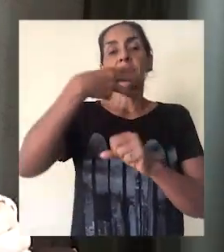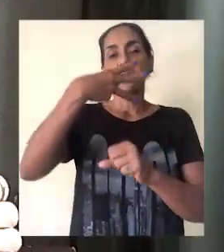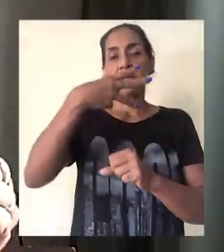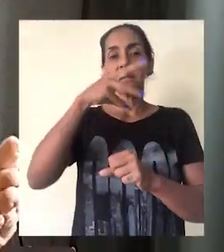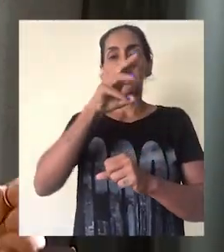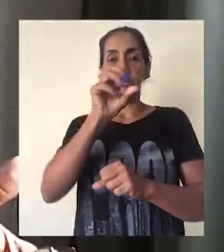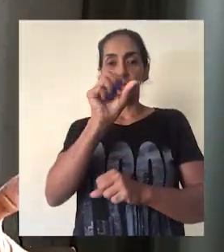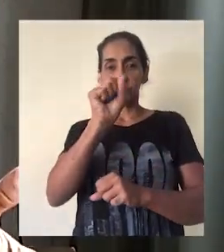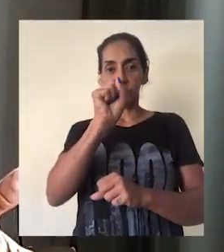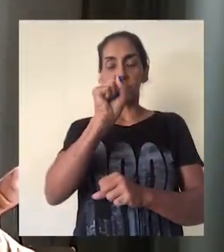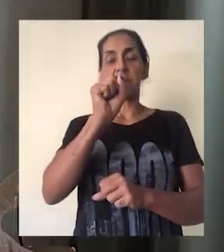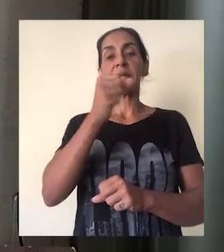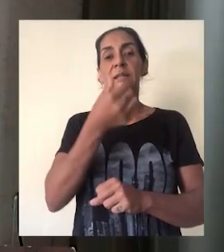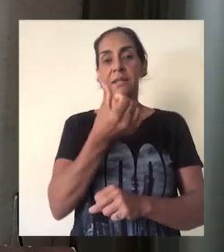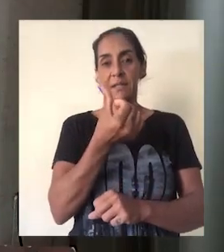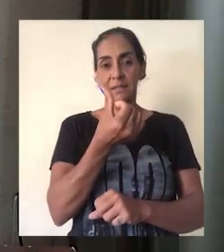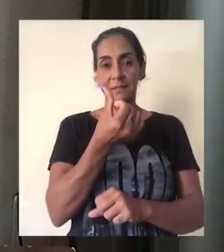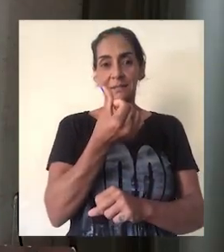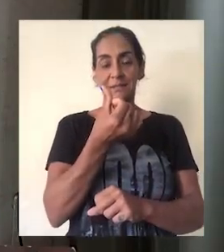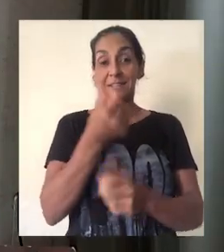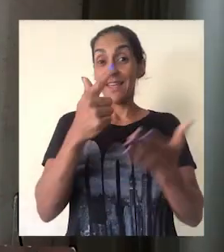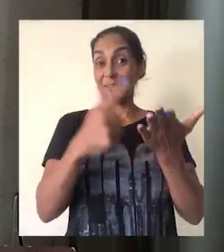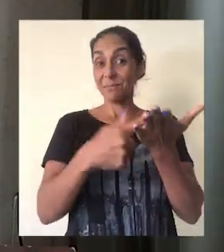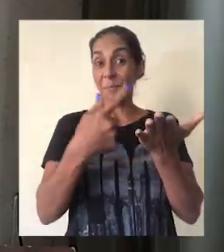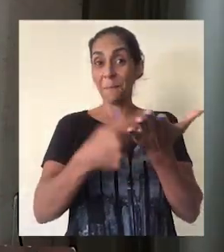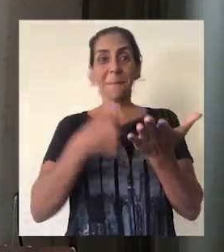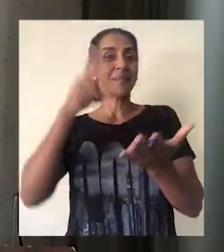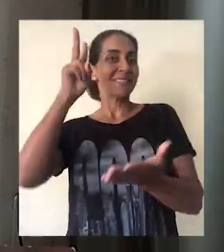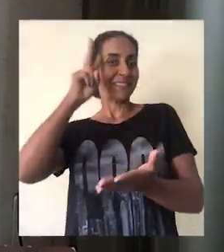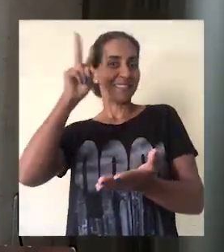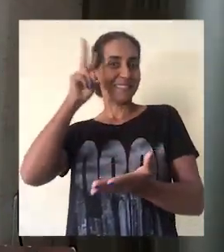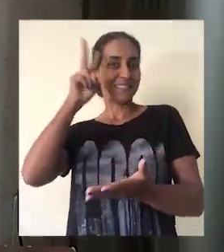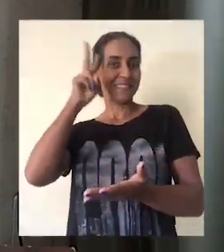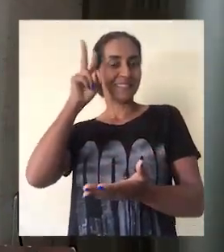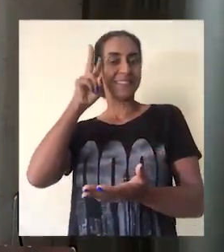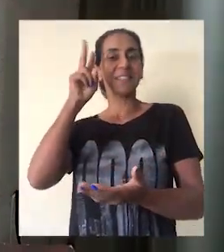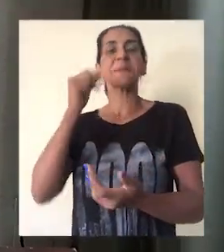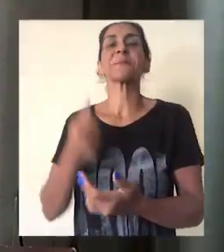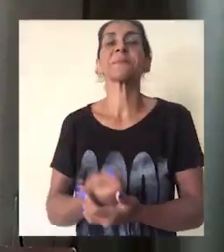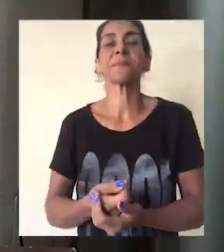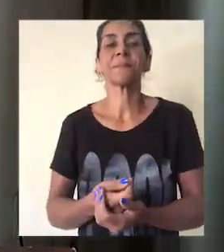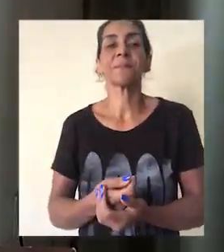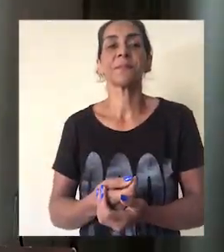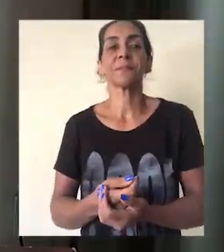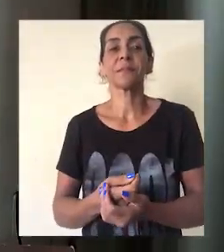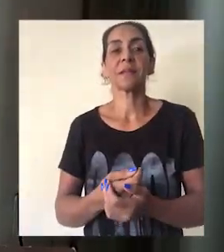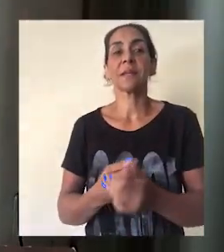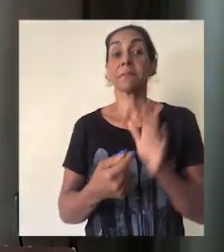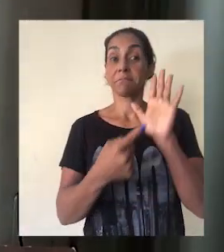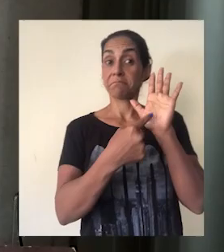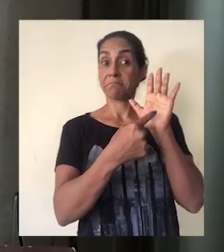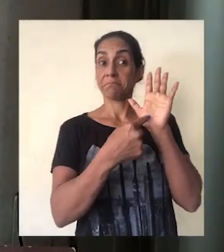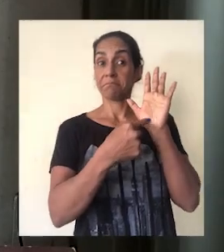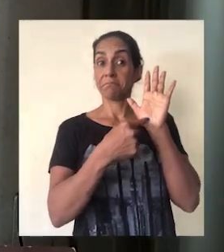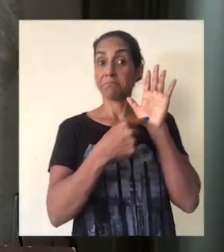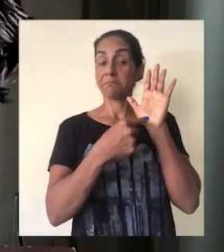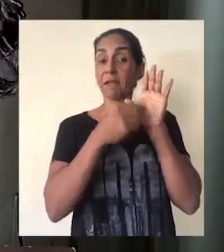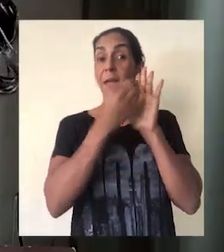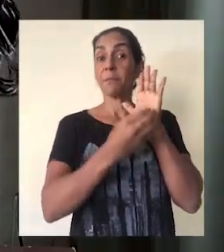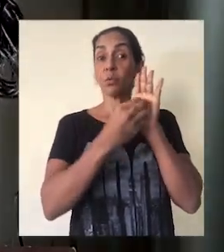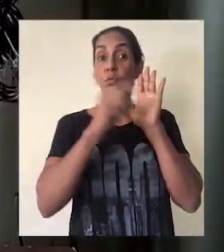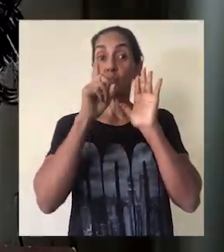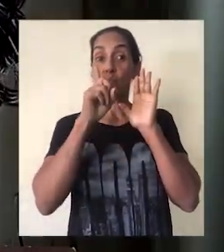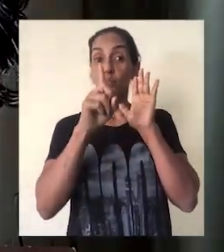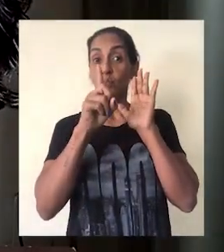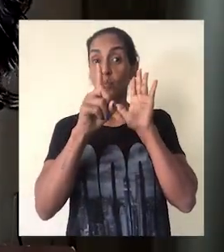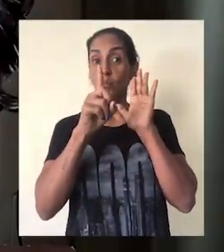386 páginas de história. Eu vou mostrar aqui para vocês. A história mesmo vai daqui, capítulo 1,